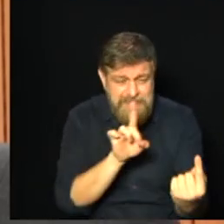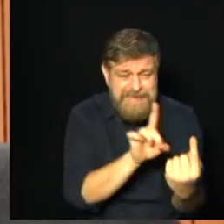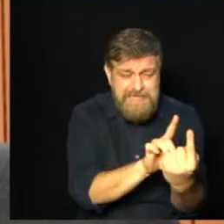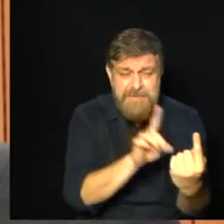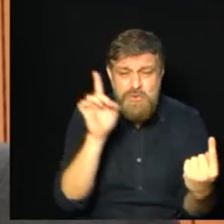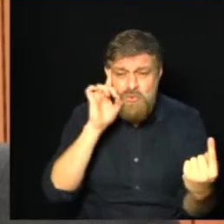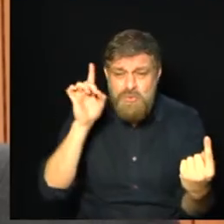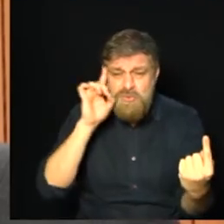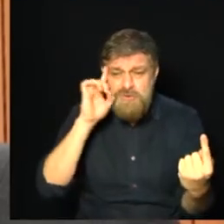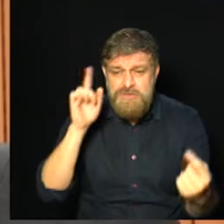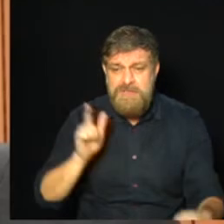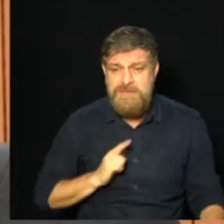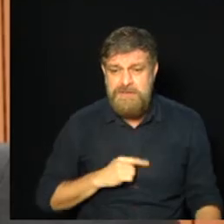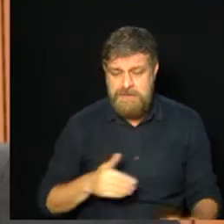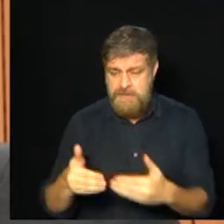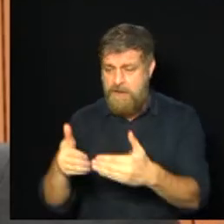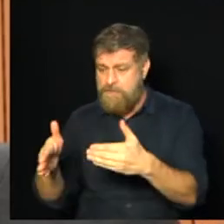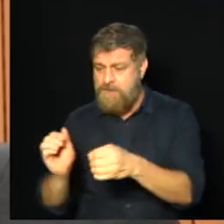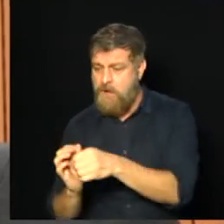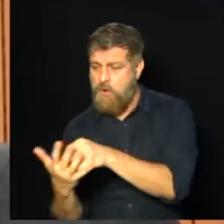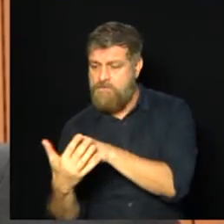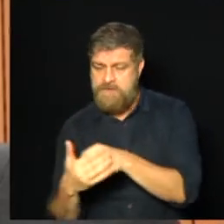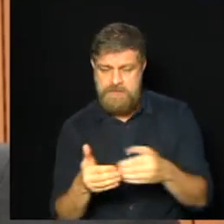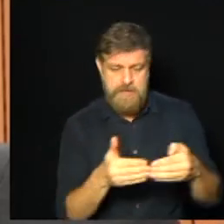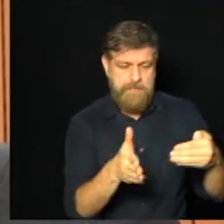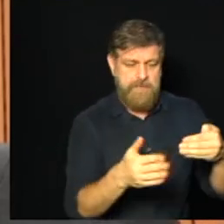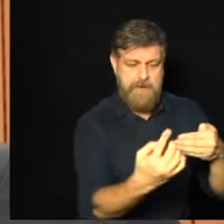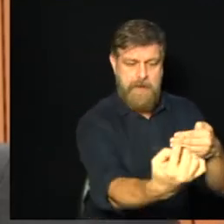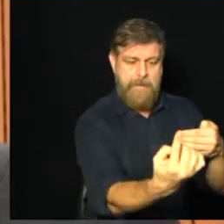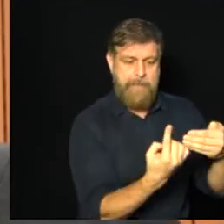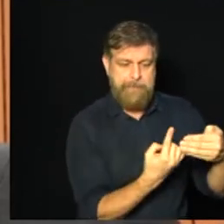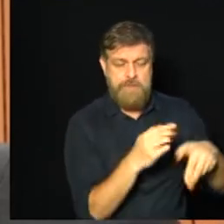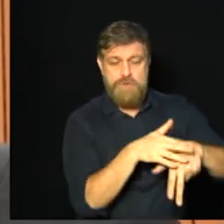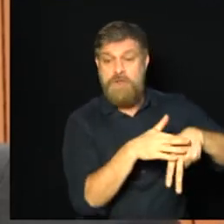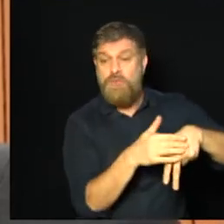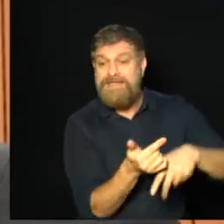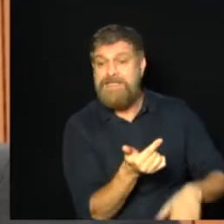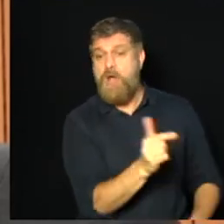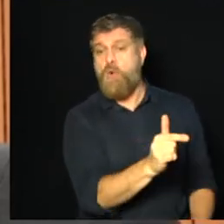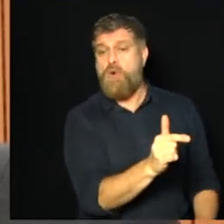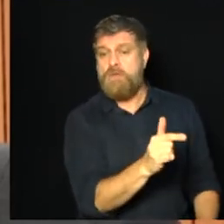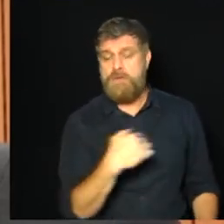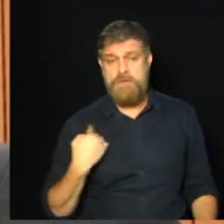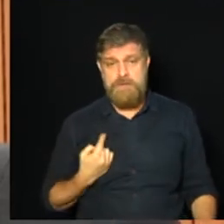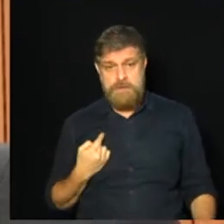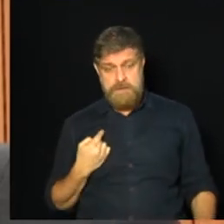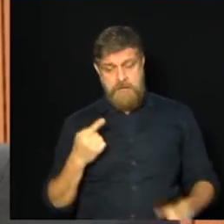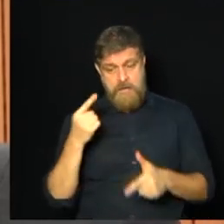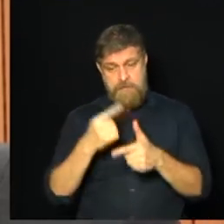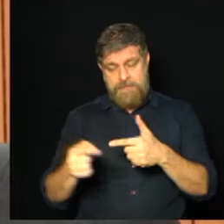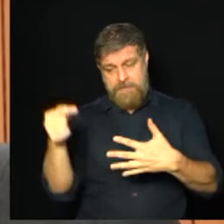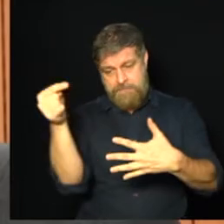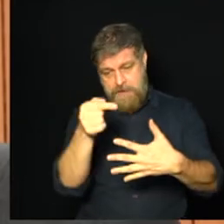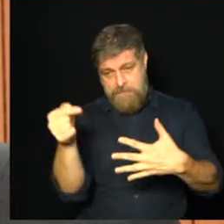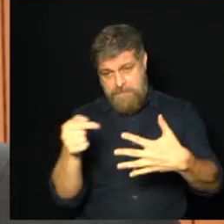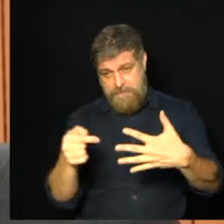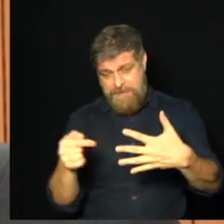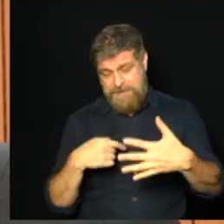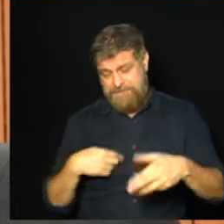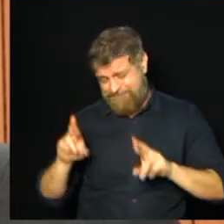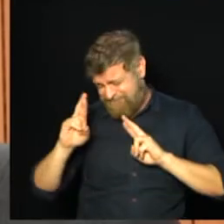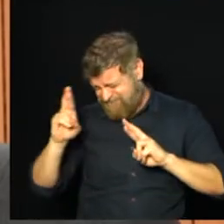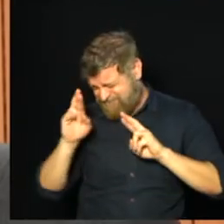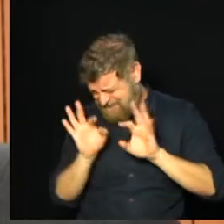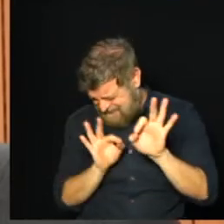com 2 entradas, uma para Covid e uma para não Covid. Então, são problemas pontuais que eu espero conseguir organizar isso